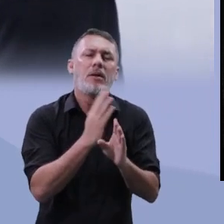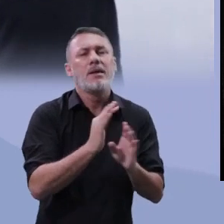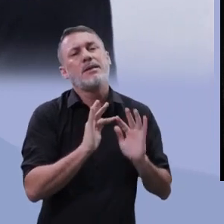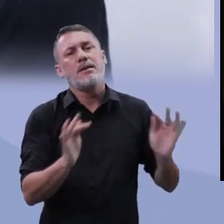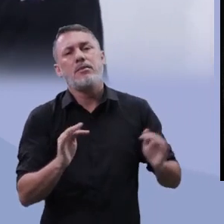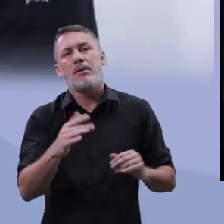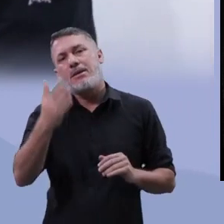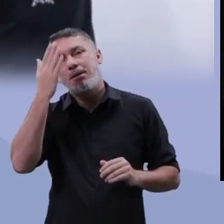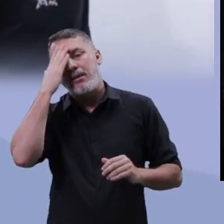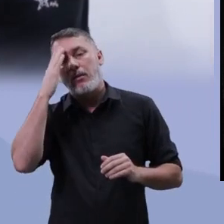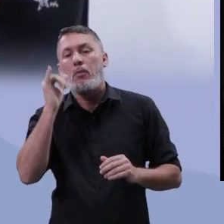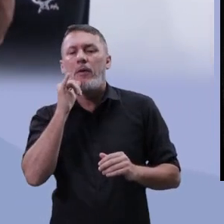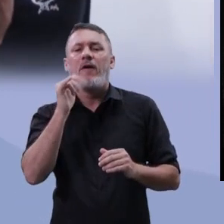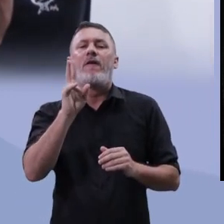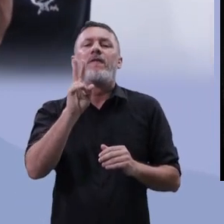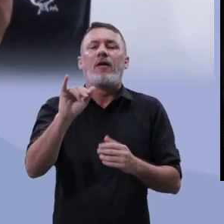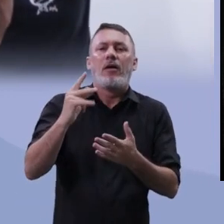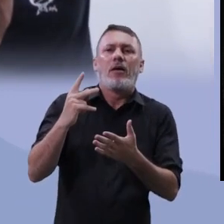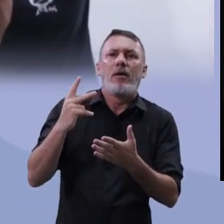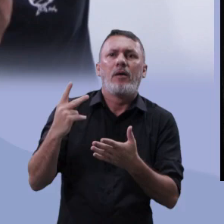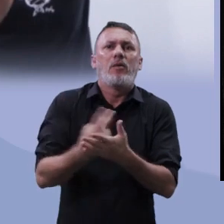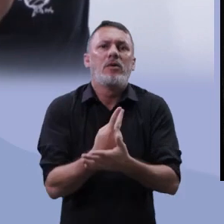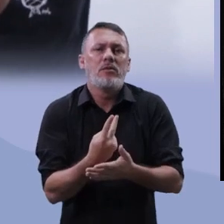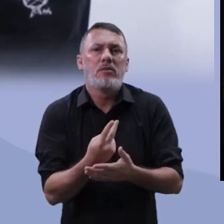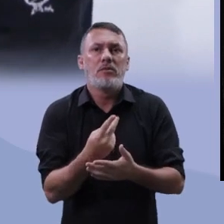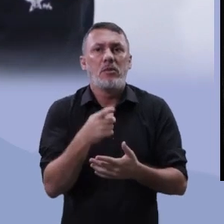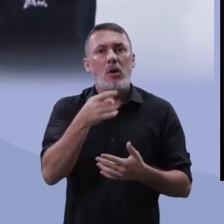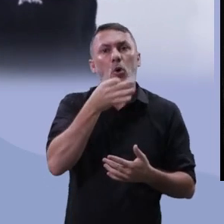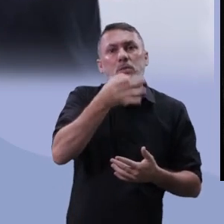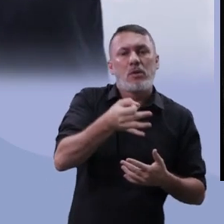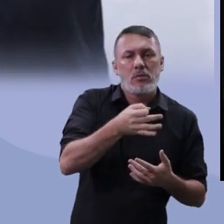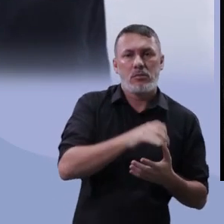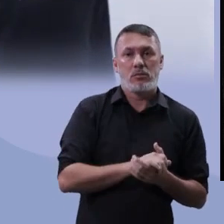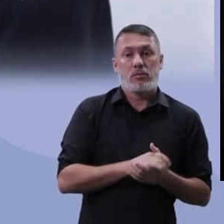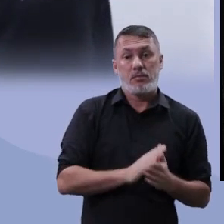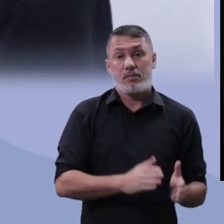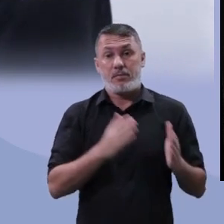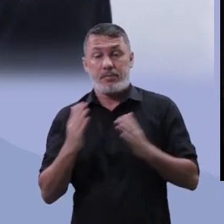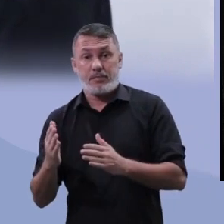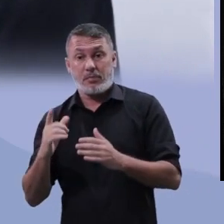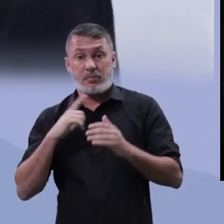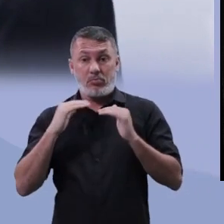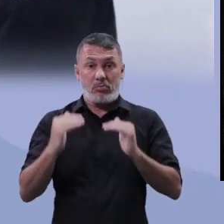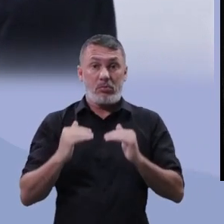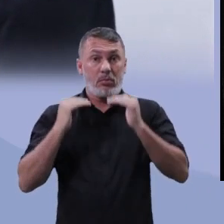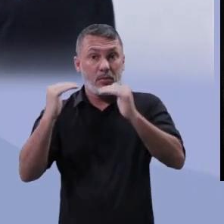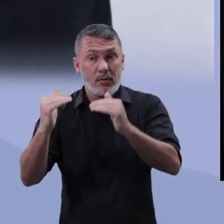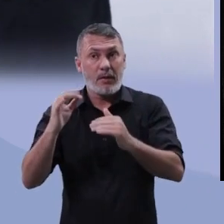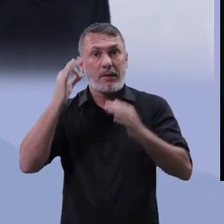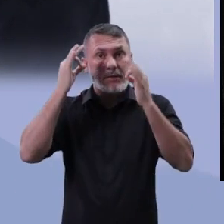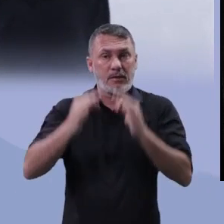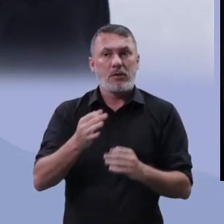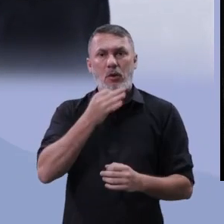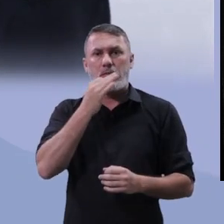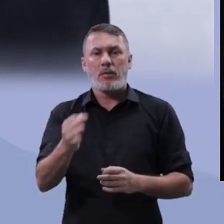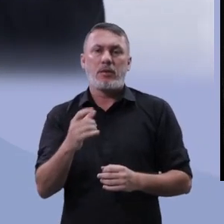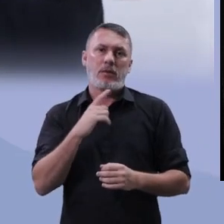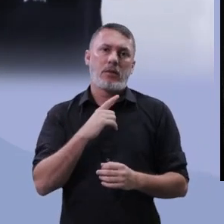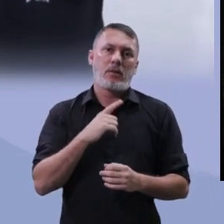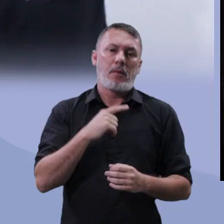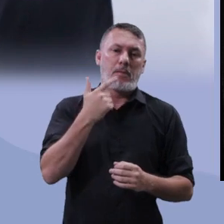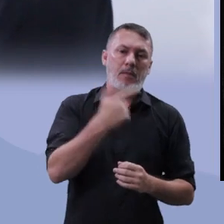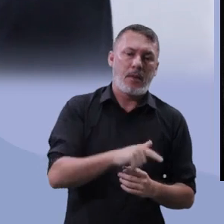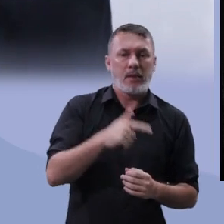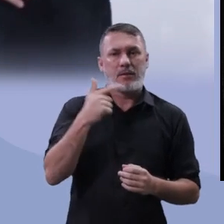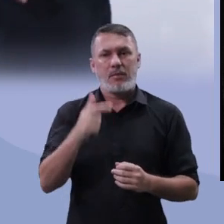probabilidade simples é a probabilidade que um evento tem de acontecer. A probabilidade sucessiva é a probabilidade